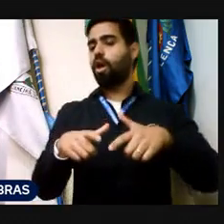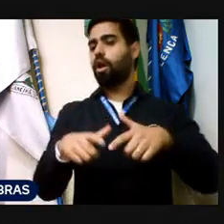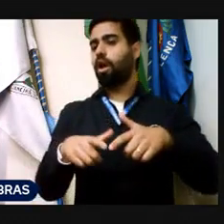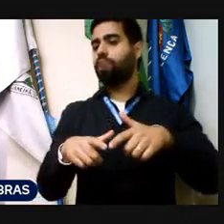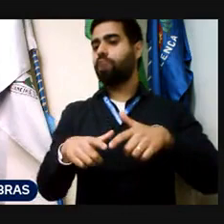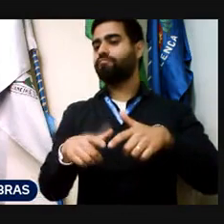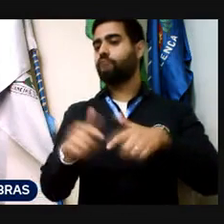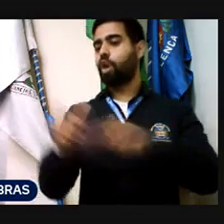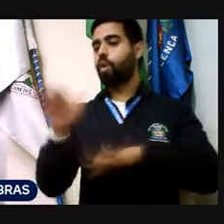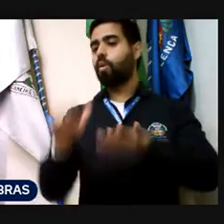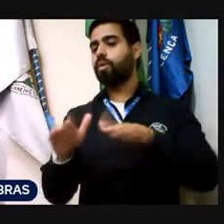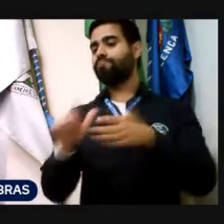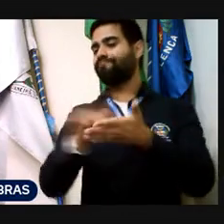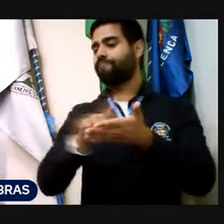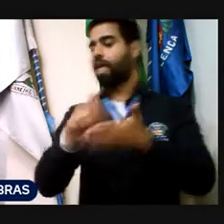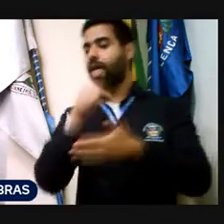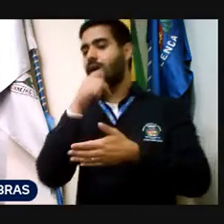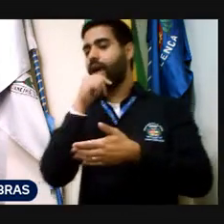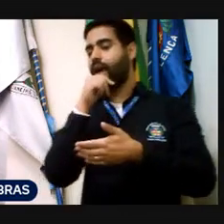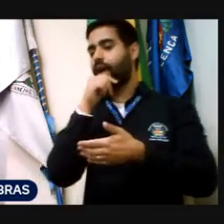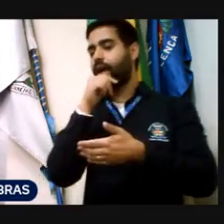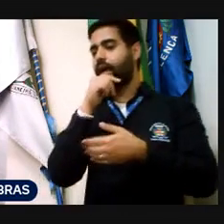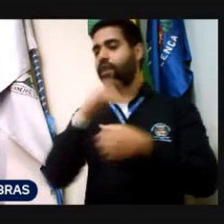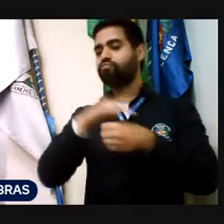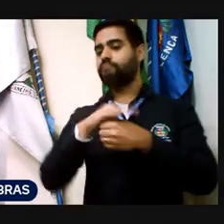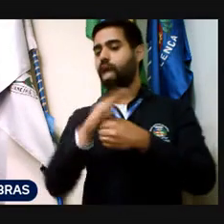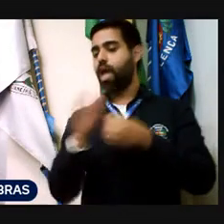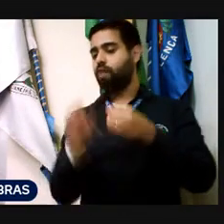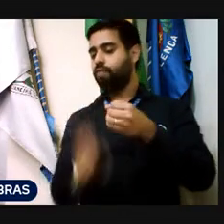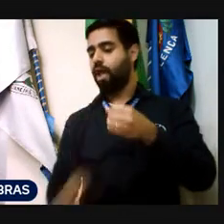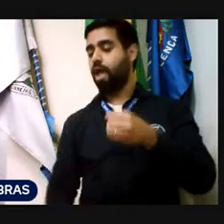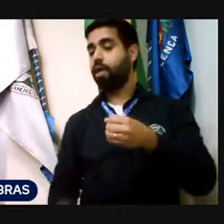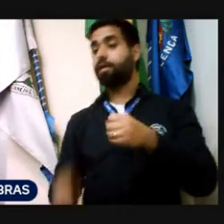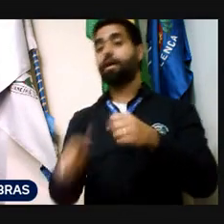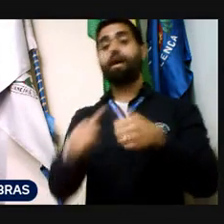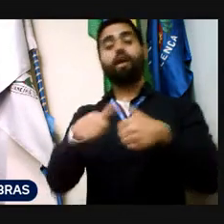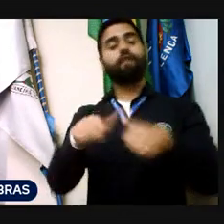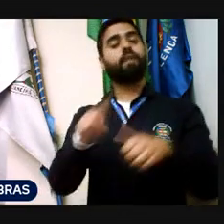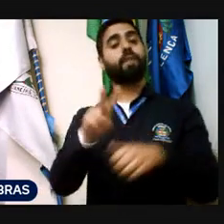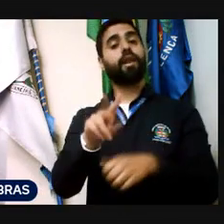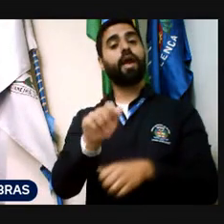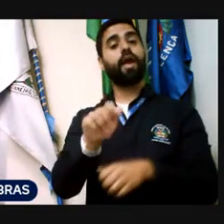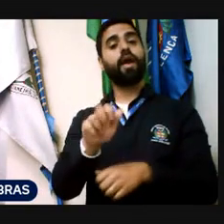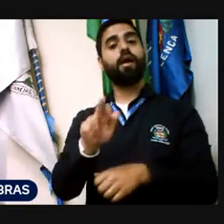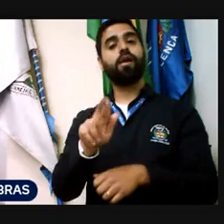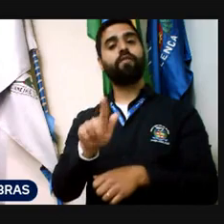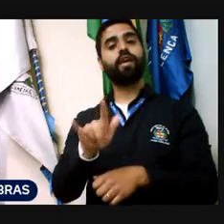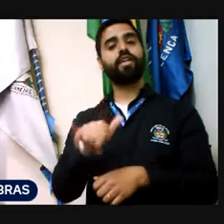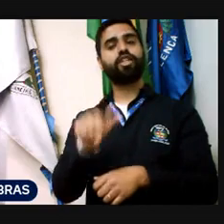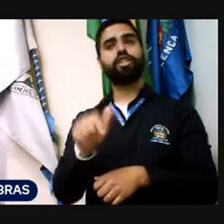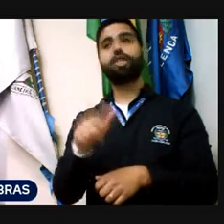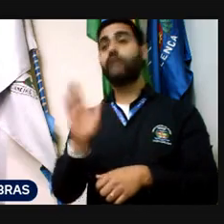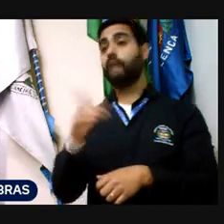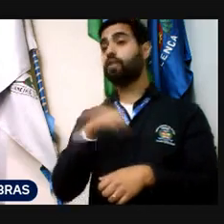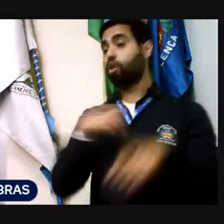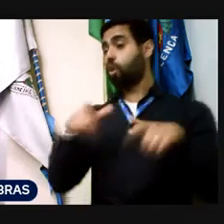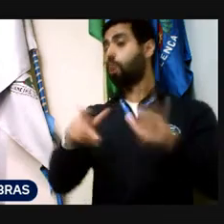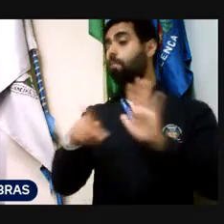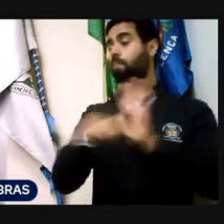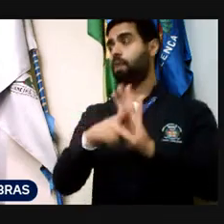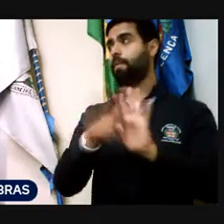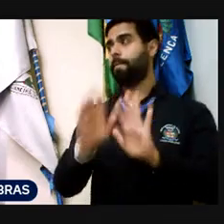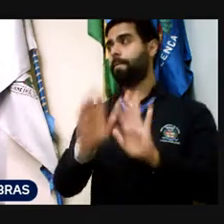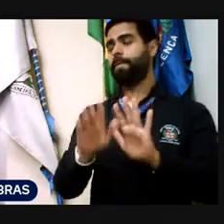soluções para a preservação das águas. No bairro Varginha, já existe uma ETE instalada que não está em funcionamento. Por